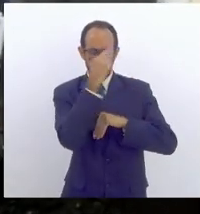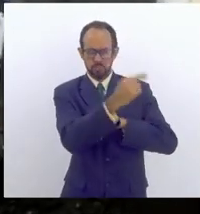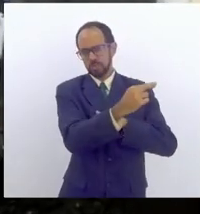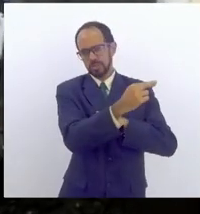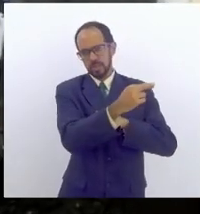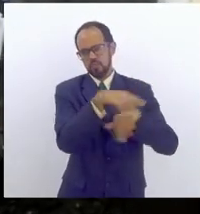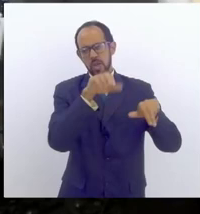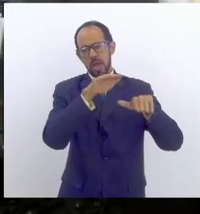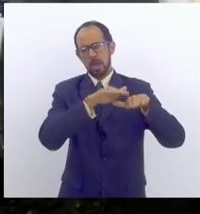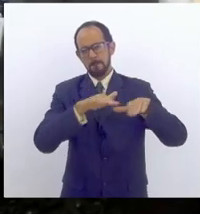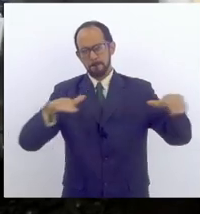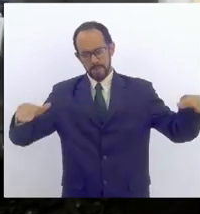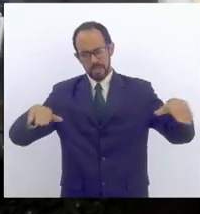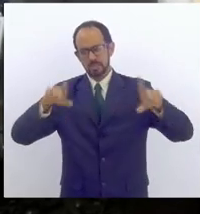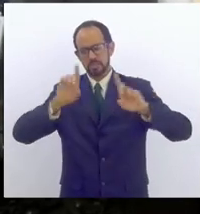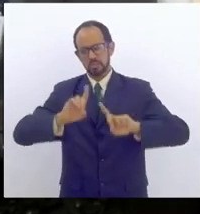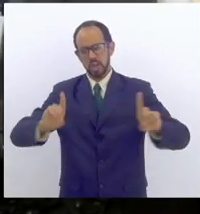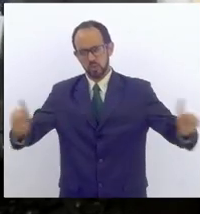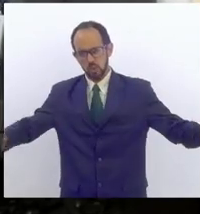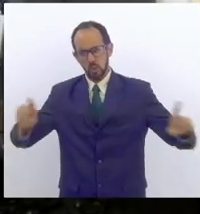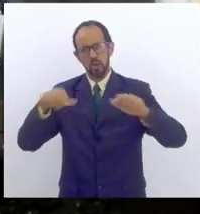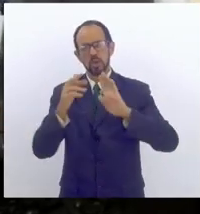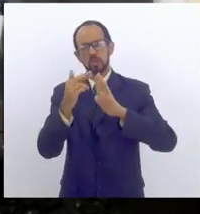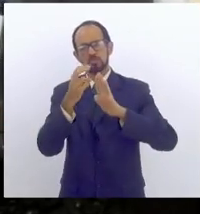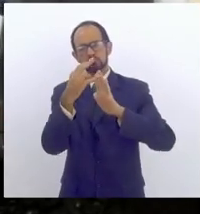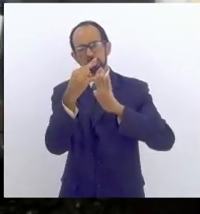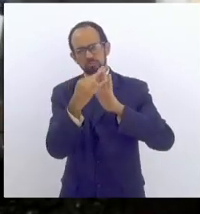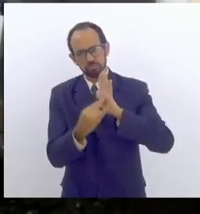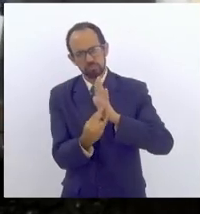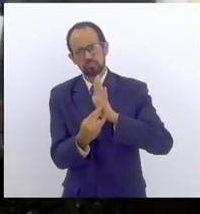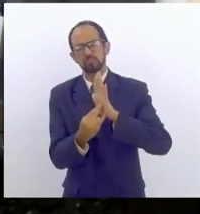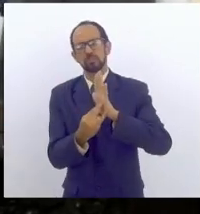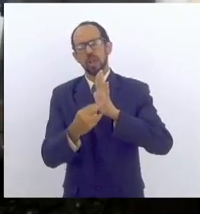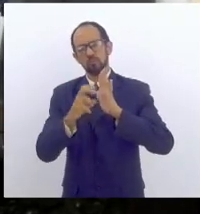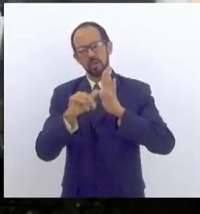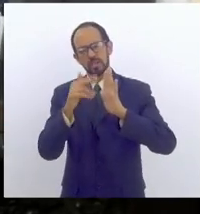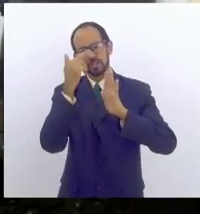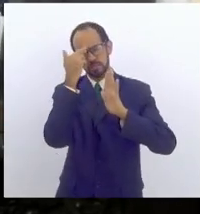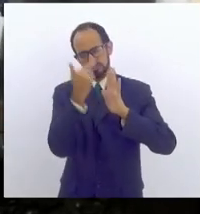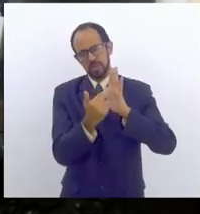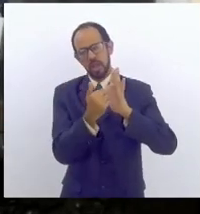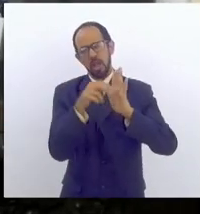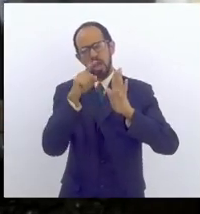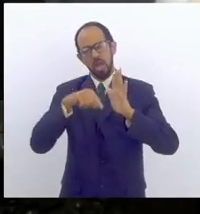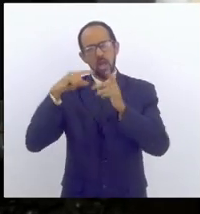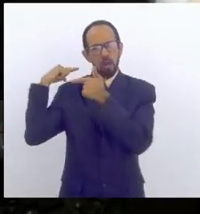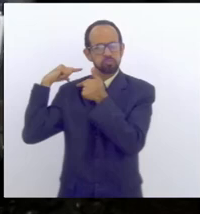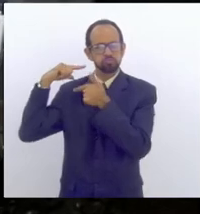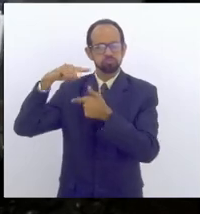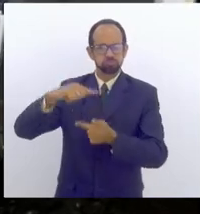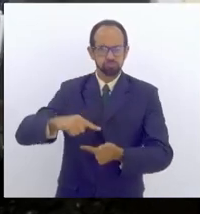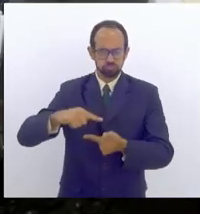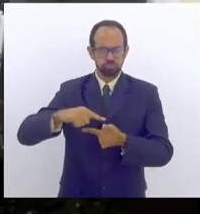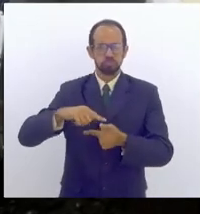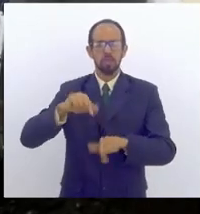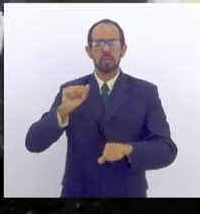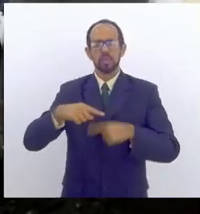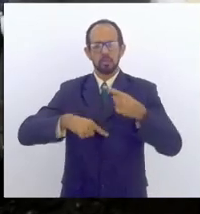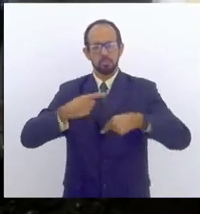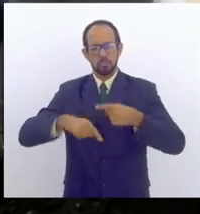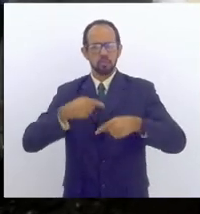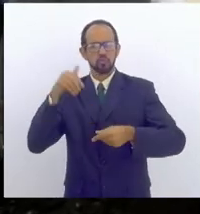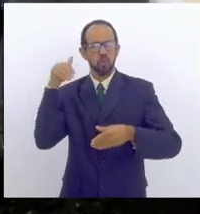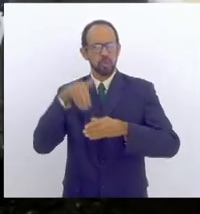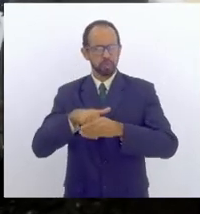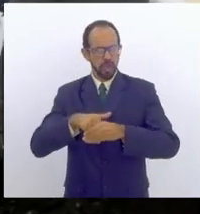será respeitada, o regimento será respeitado. Isso é uma tradição. Né? Uma vez eleita a mesa diretora,